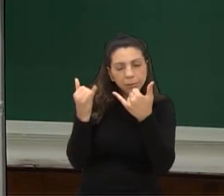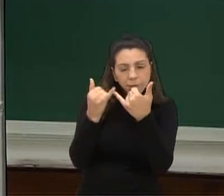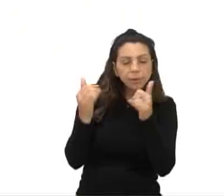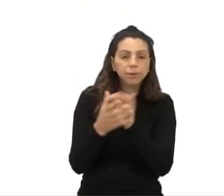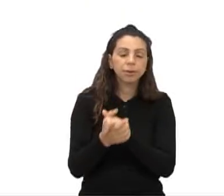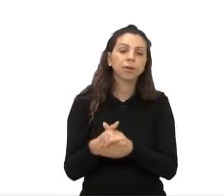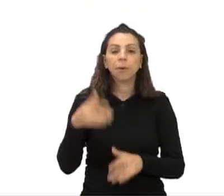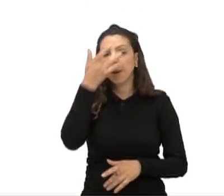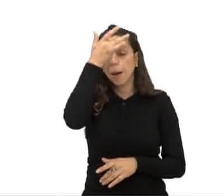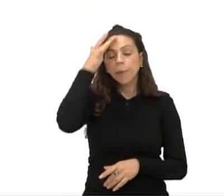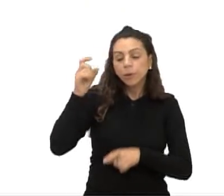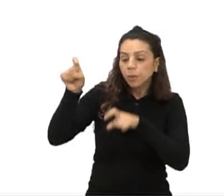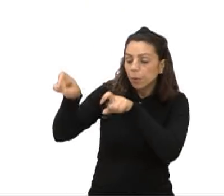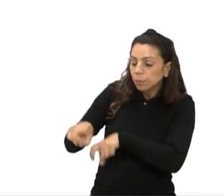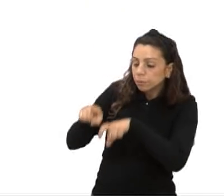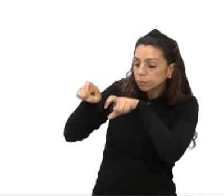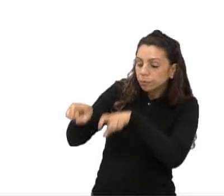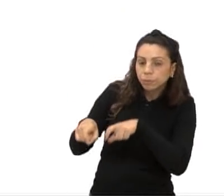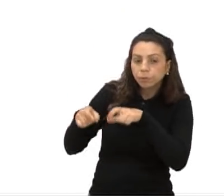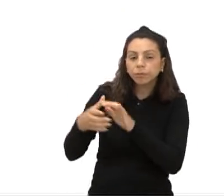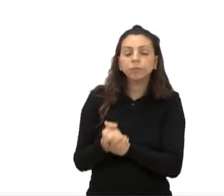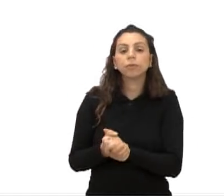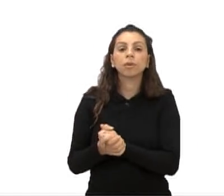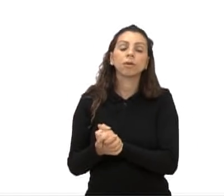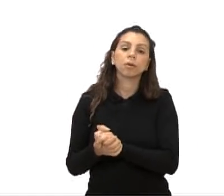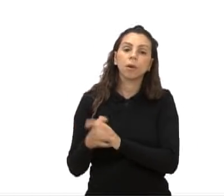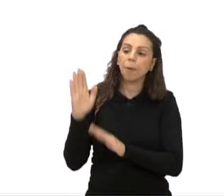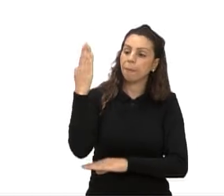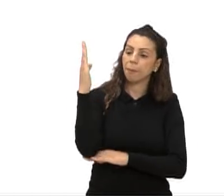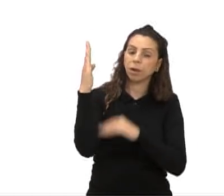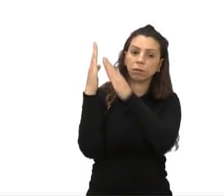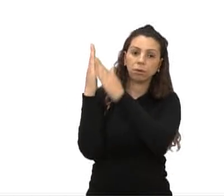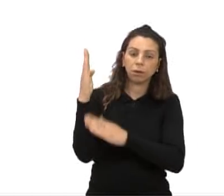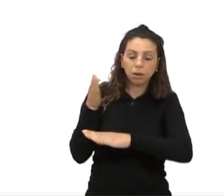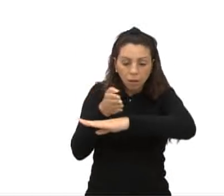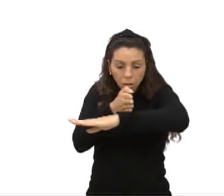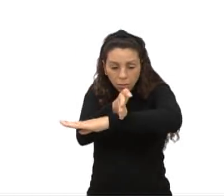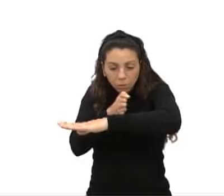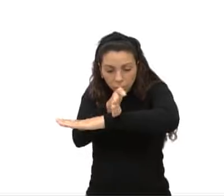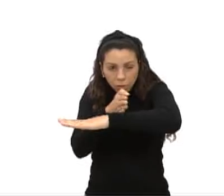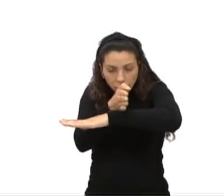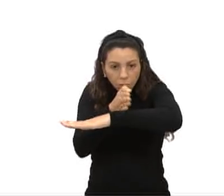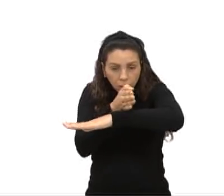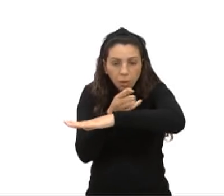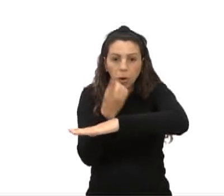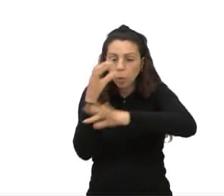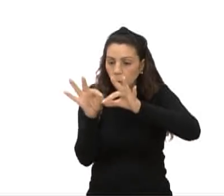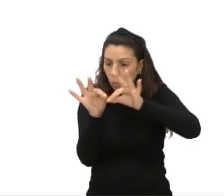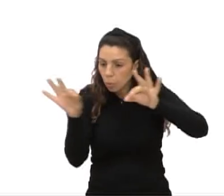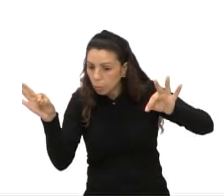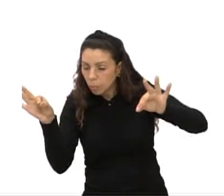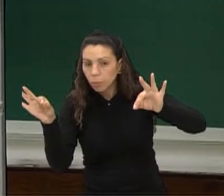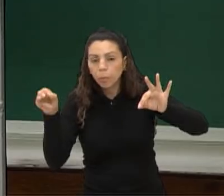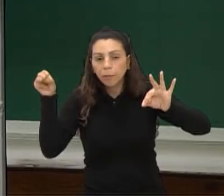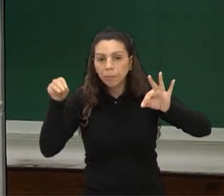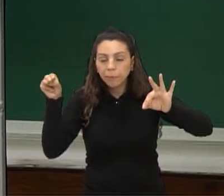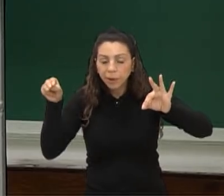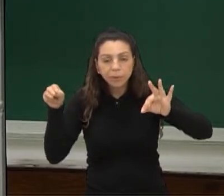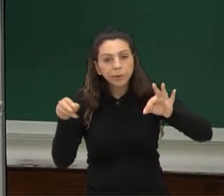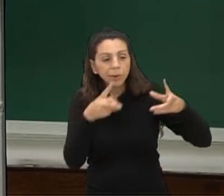bem? Agora, veja o exercício 3. O exercício 3 é mais ou menos parecido